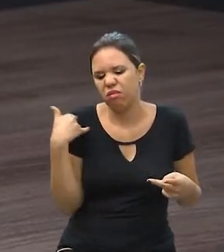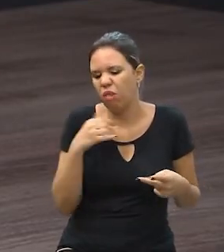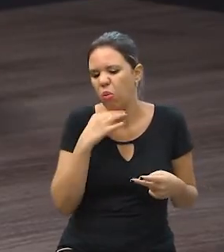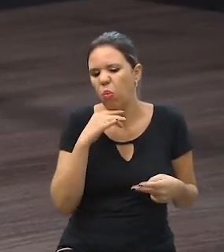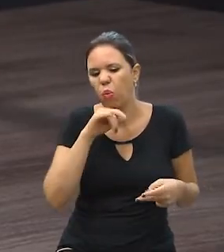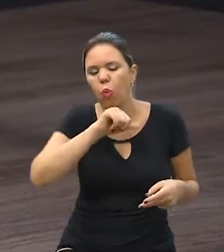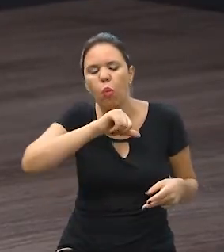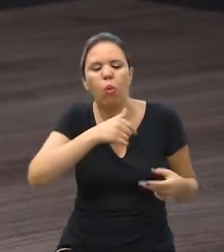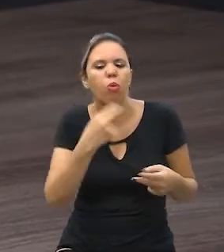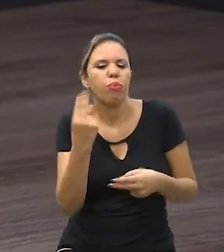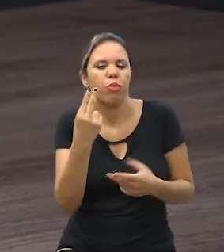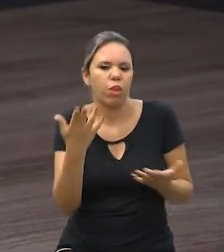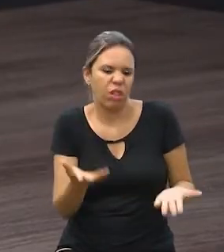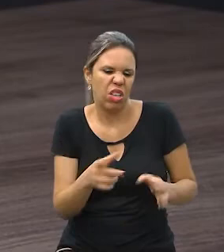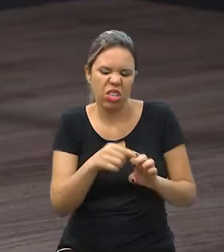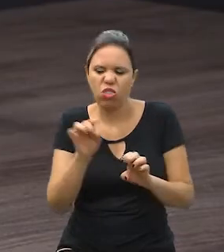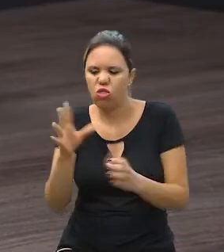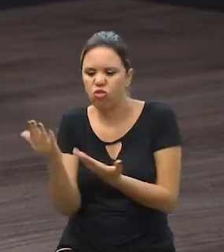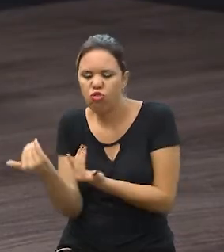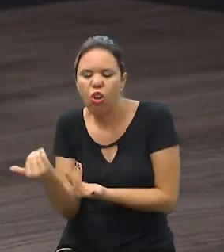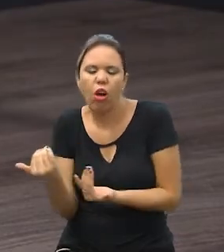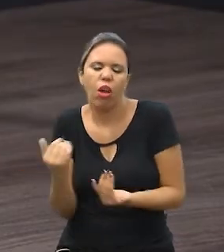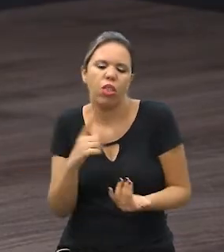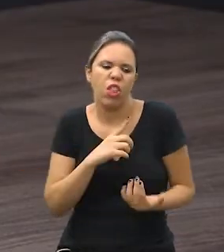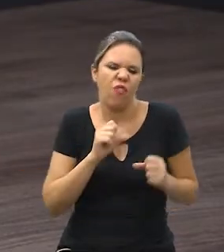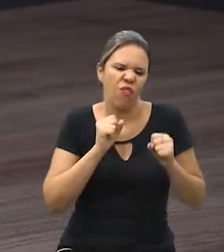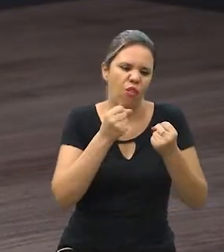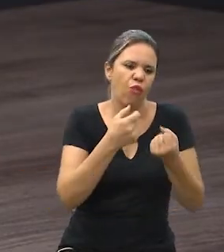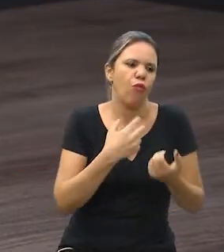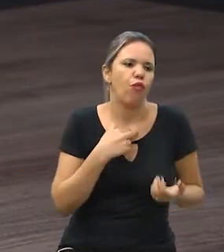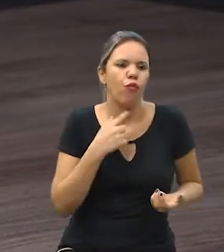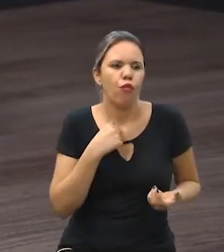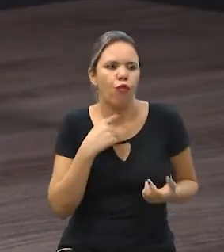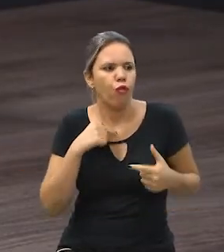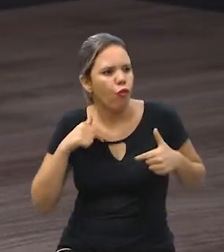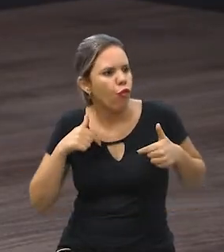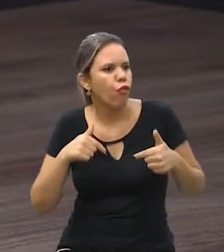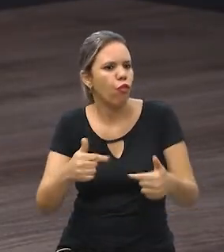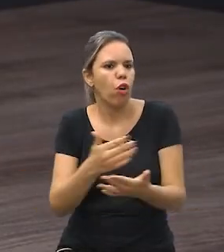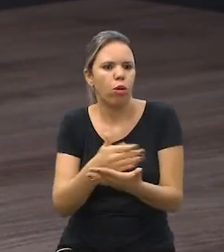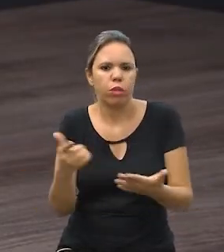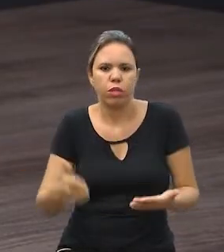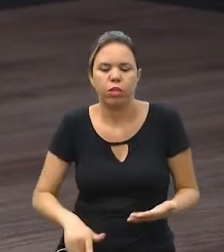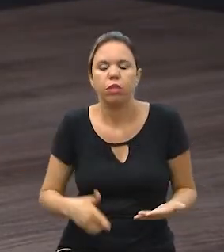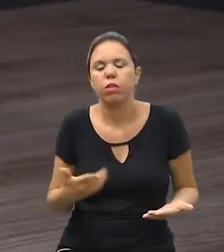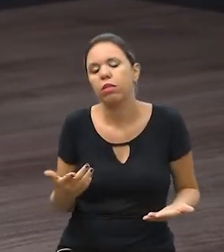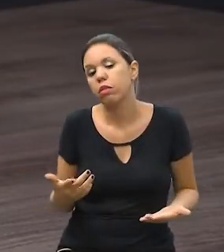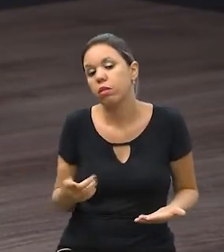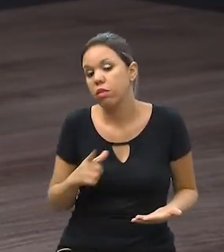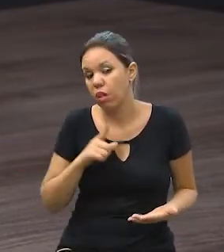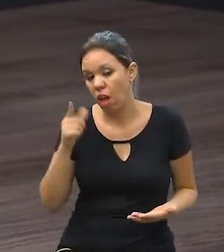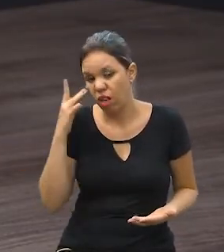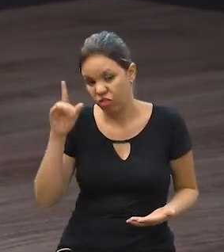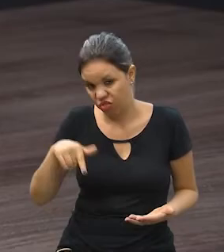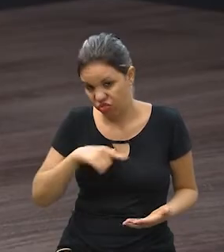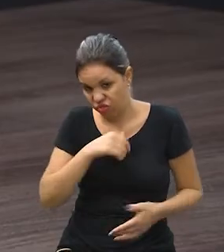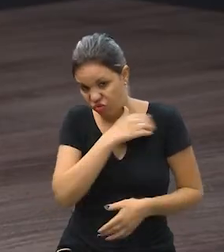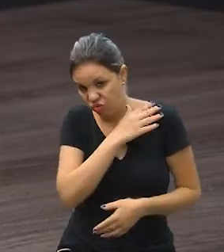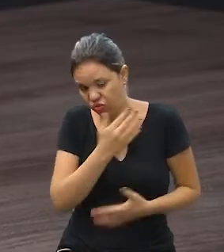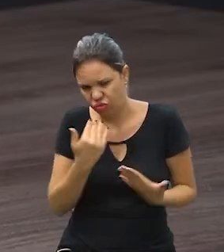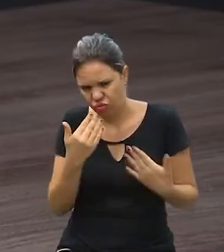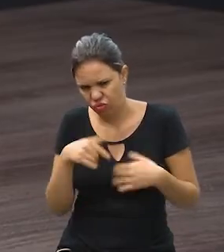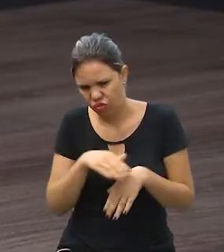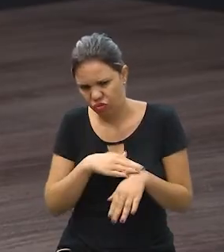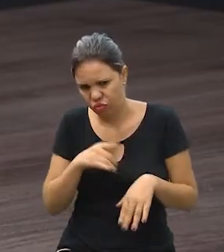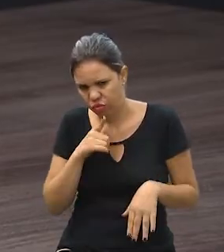para isso, empreender é para jovem, que tem fôlego, que pode recomeçar. Existe ainda esse tipo de